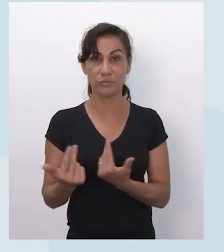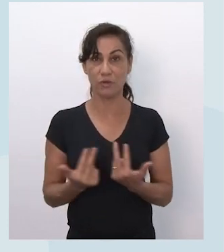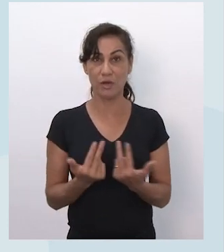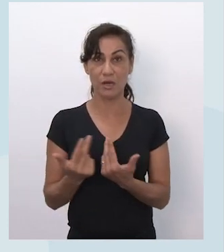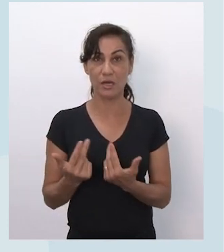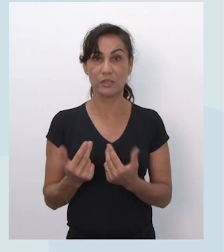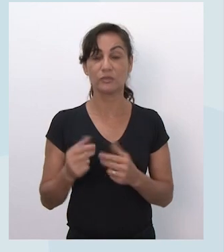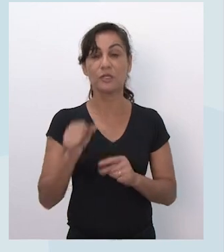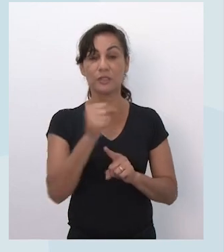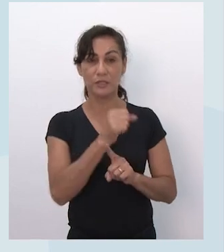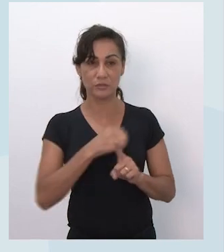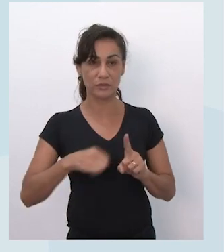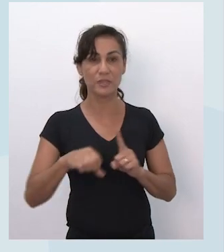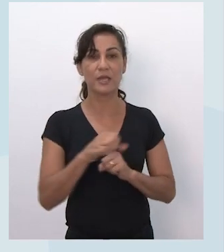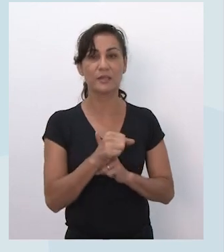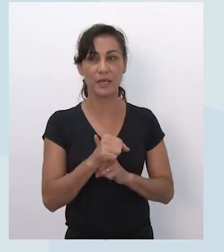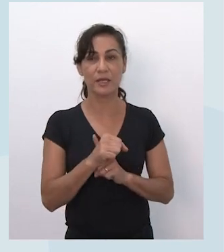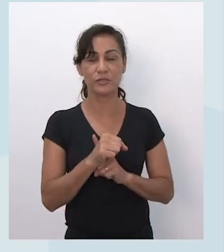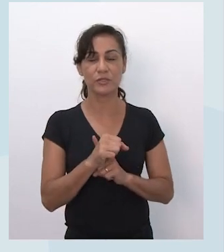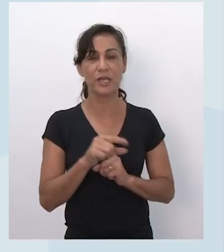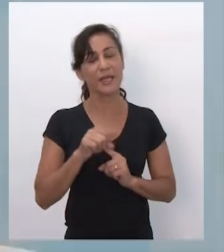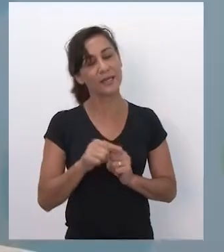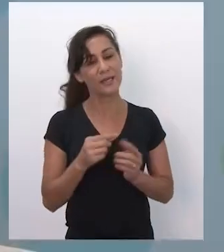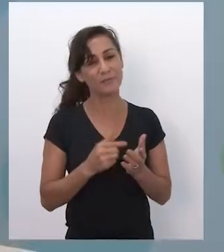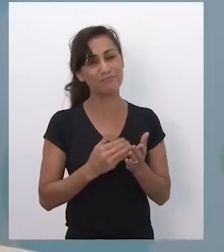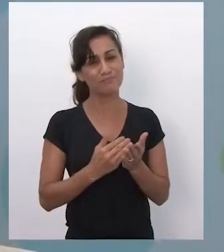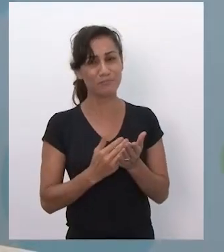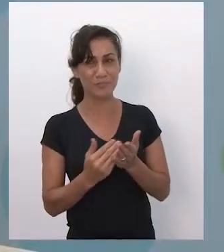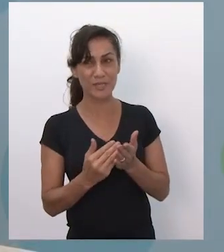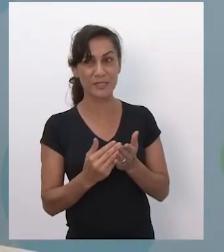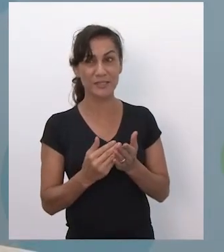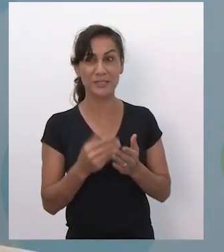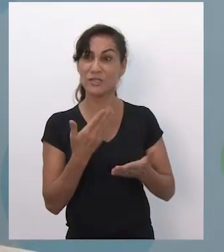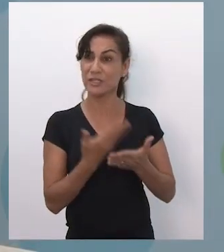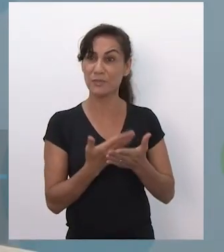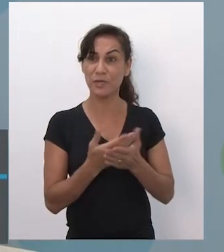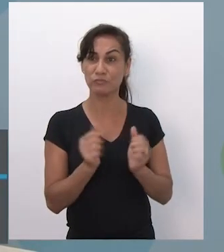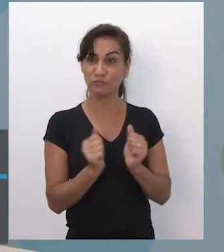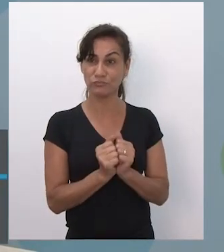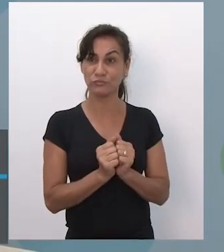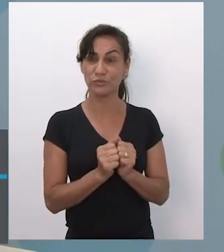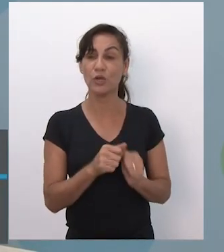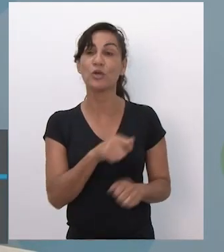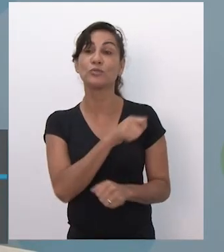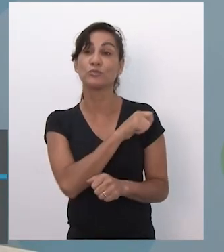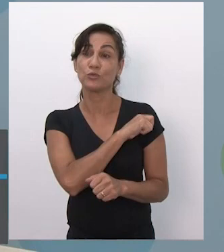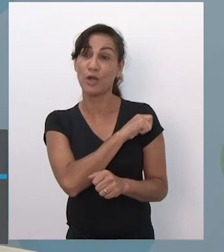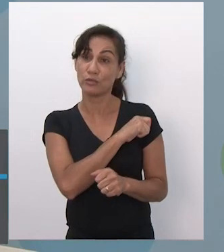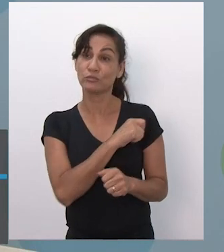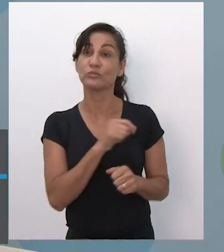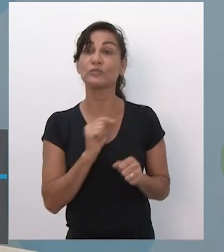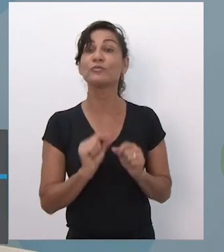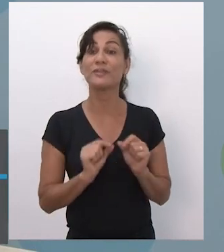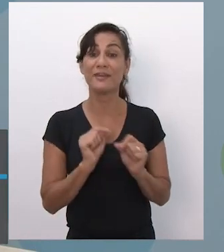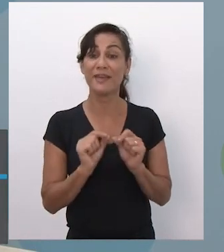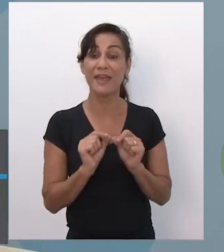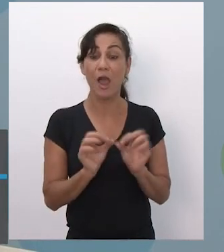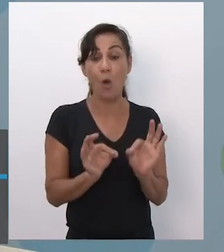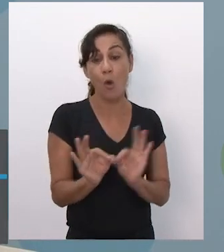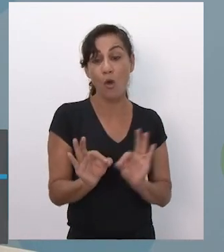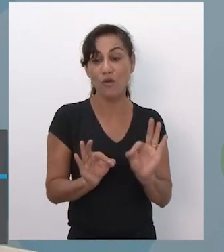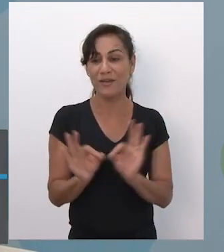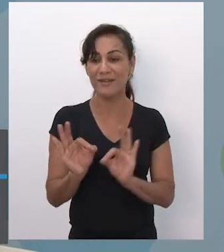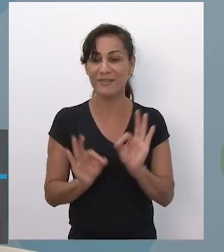sociedade que o produz. É aquele princípio que a gente trabalha com estudante, principalmente a parte do planejamento urbano. Então, por